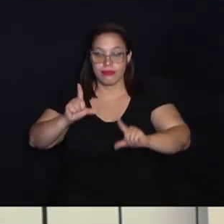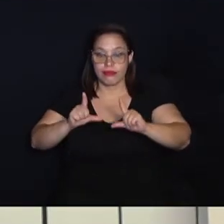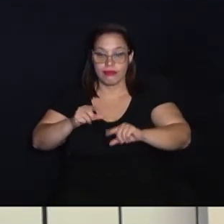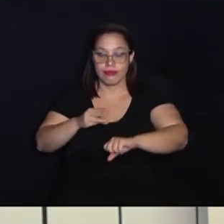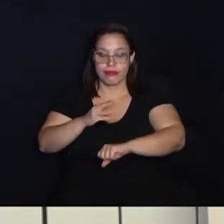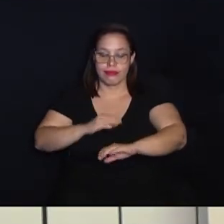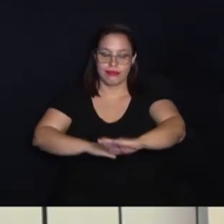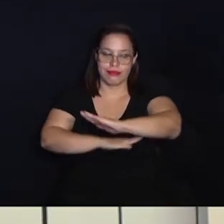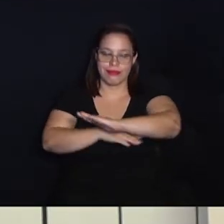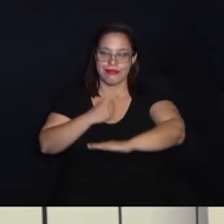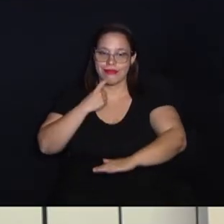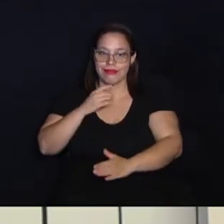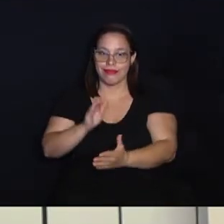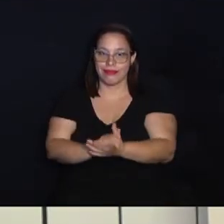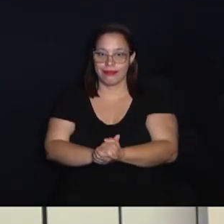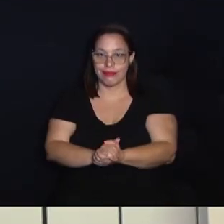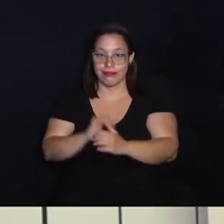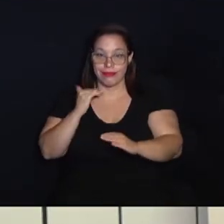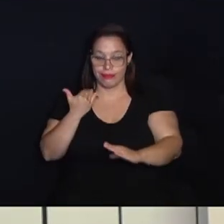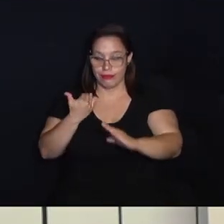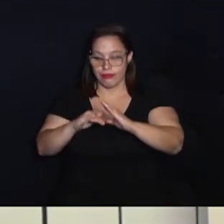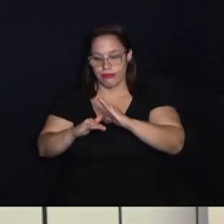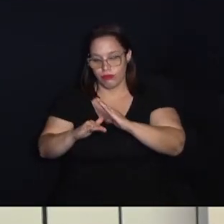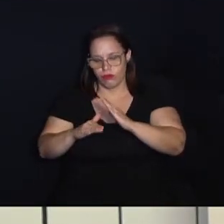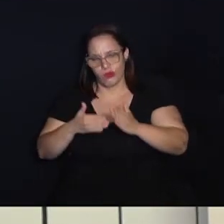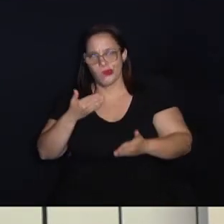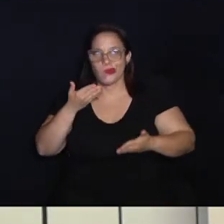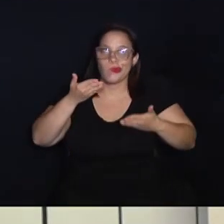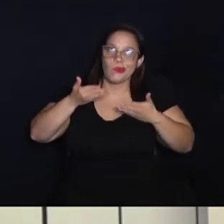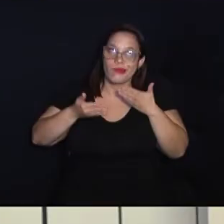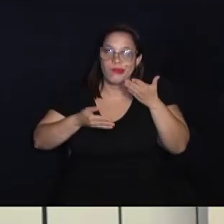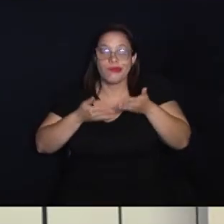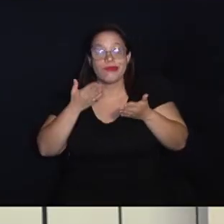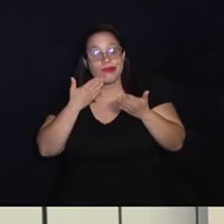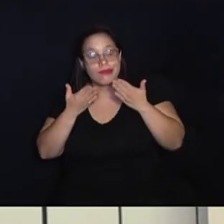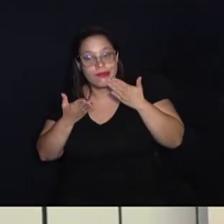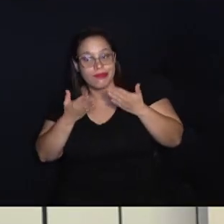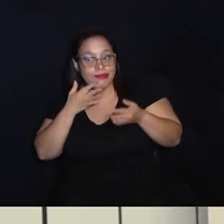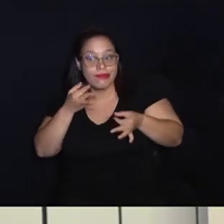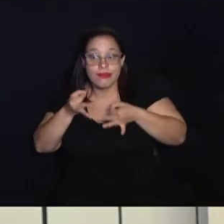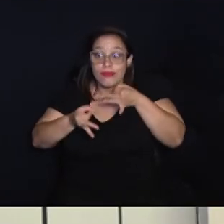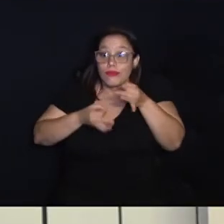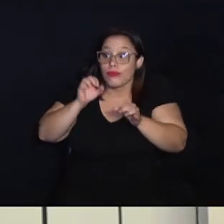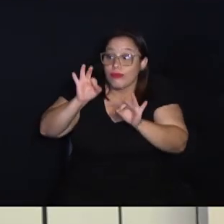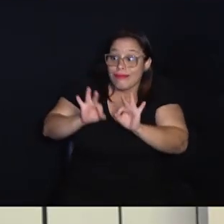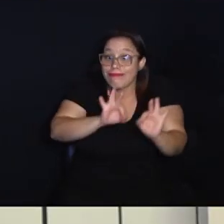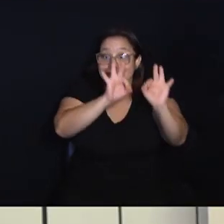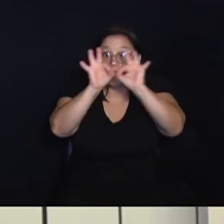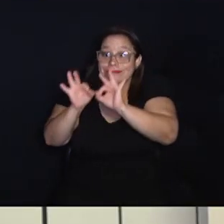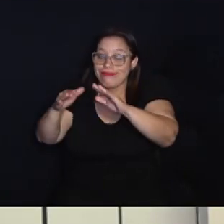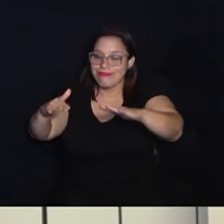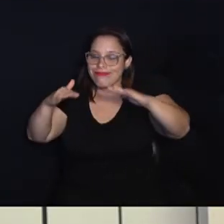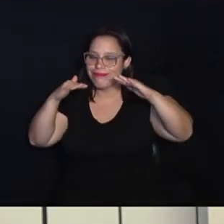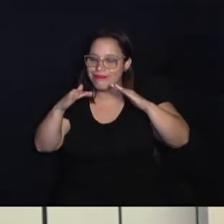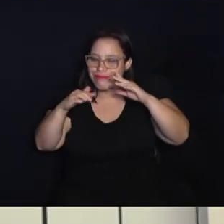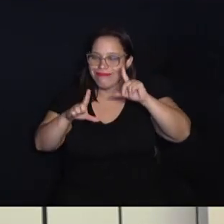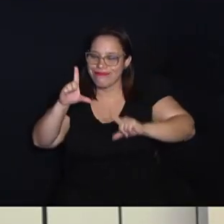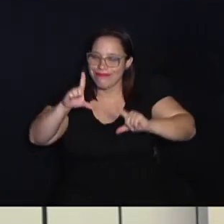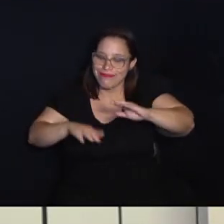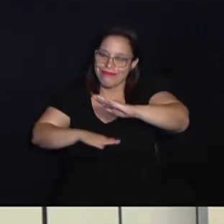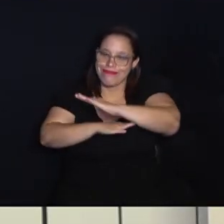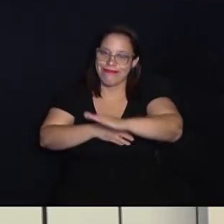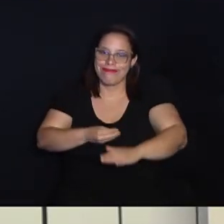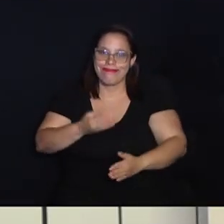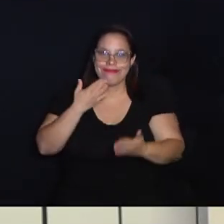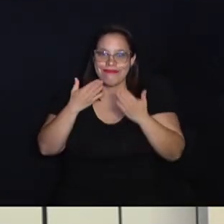WhatsApp da TV Câmara Campinas. Você aperta e pode enviar o seu elogio, uma crítica construtiva, o que você quer assistir aqui no nosso